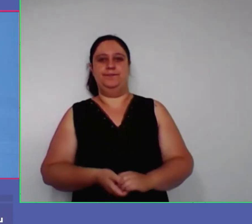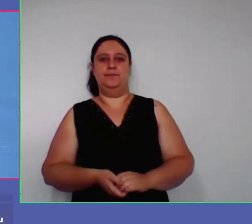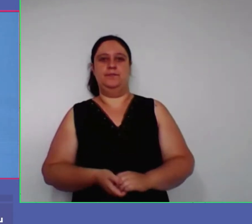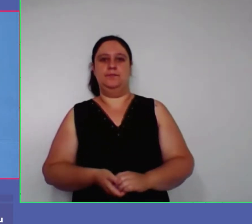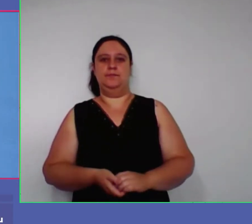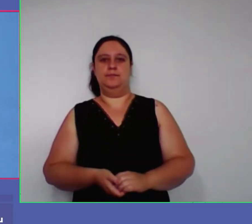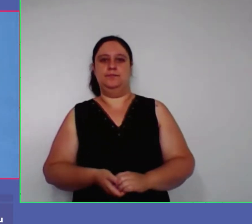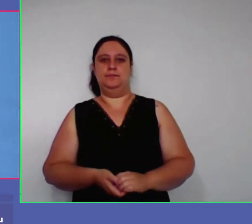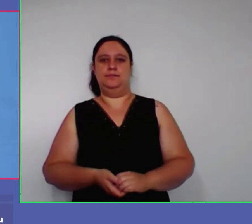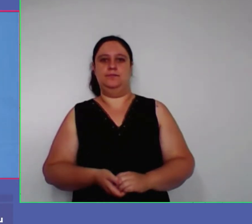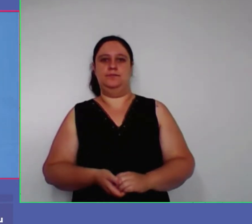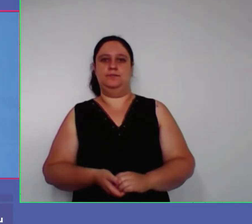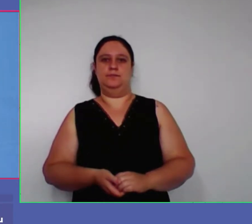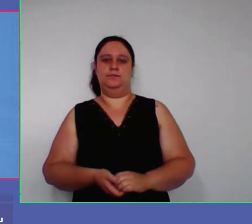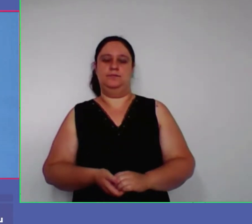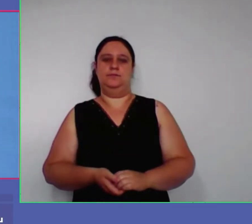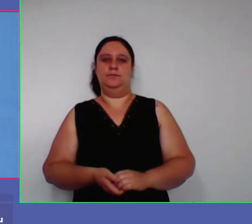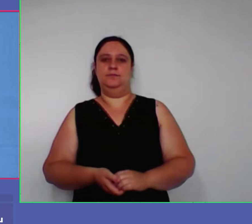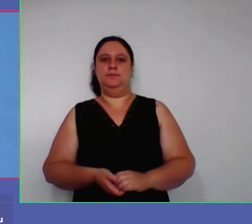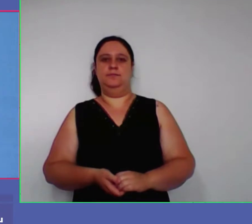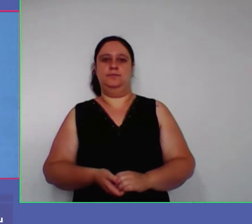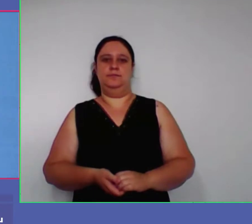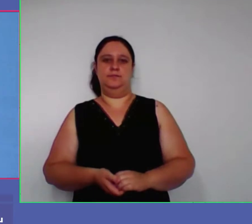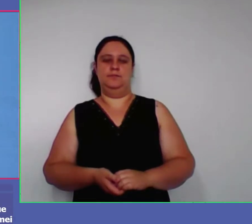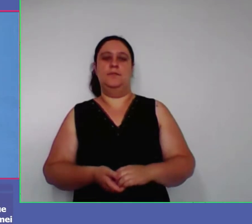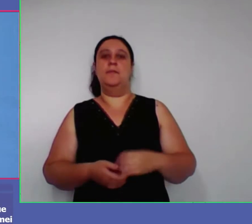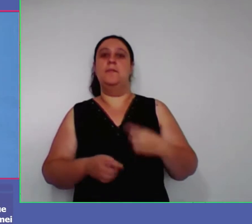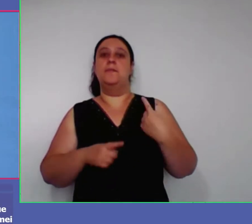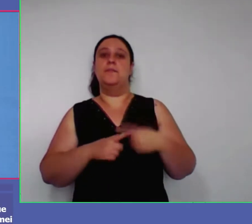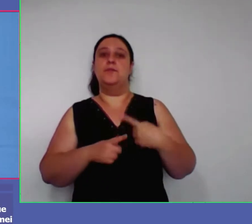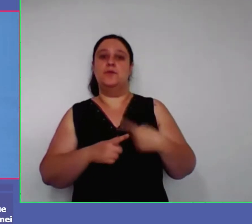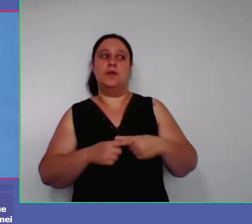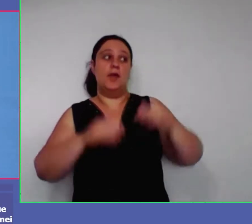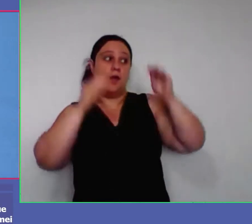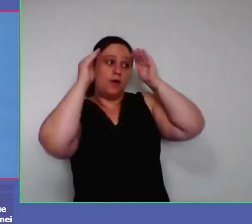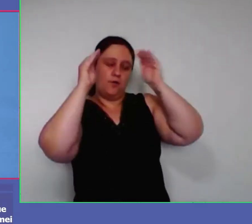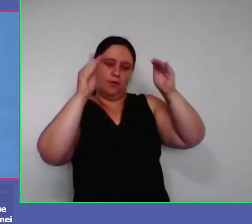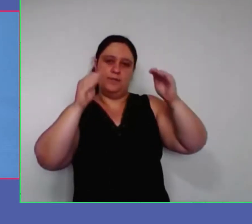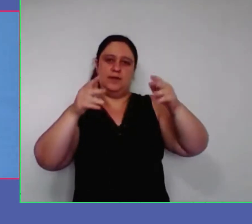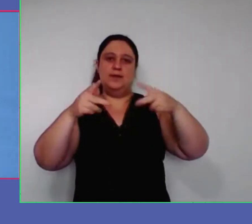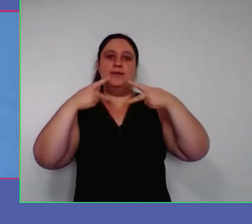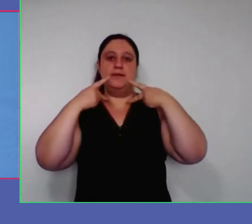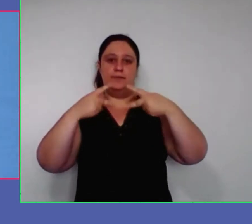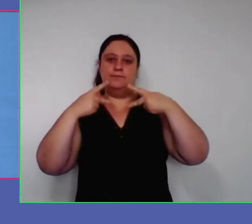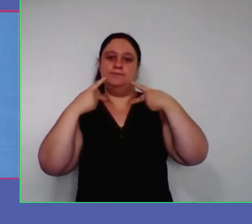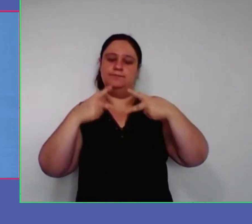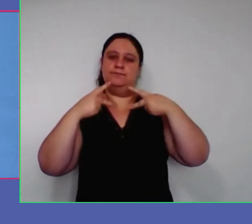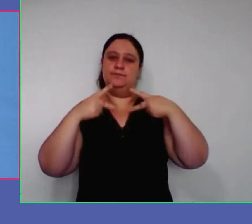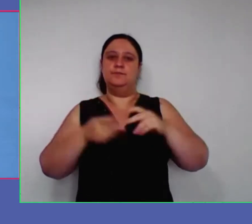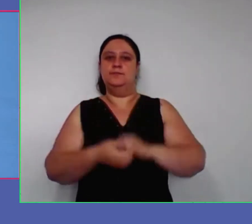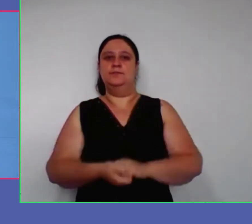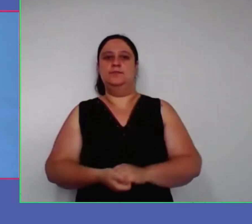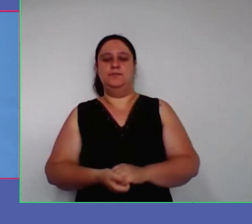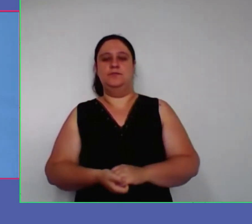Egito chamei o meu filho. Então, depois da morte de Herodes,